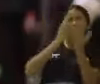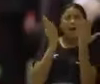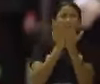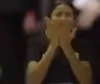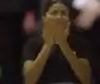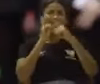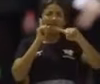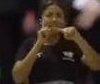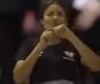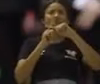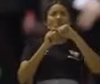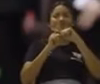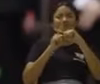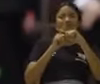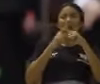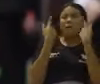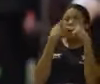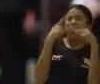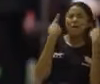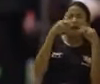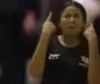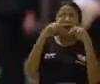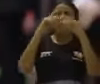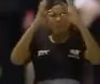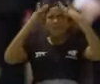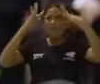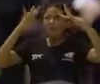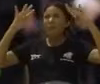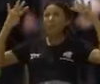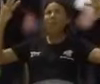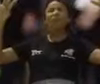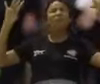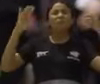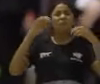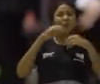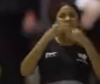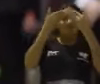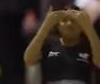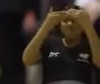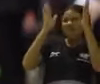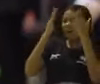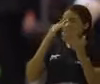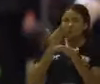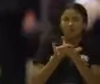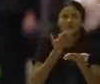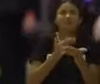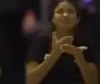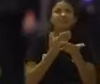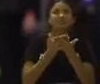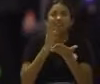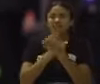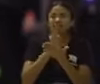com nível de sabedoria, de revelação, de exposição da Bíblia extraordinária.